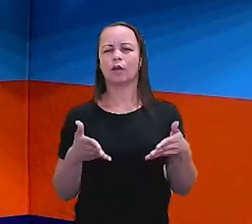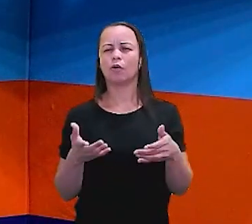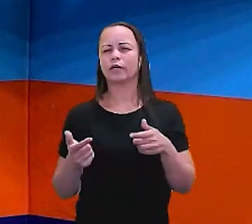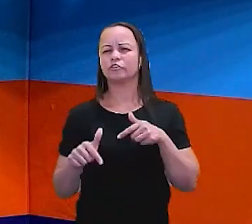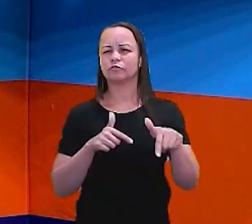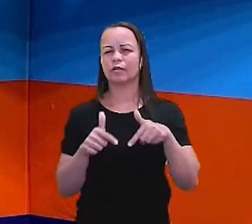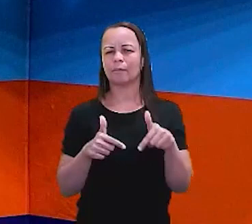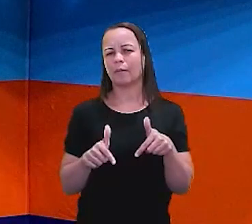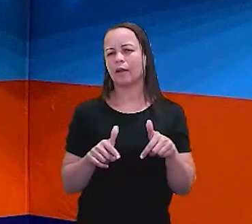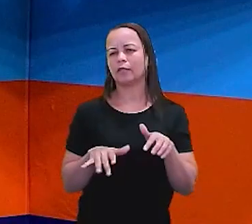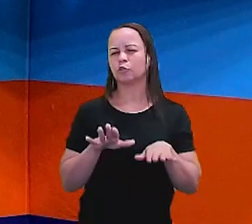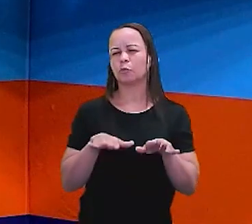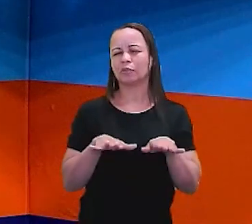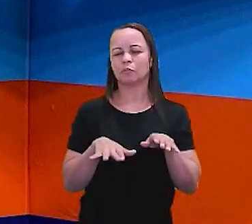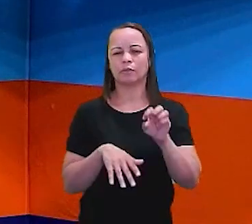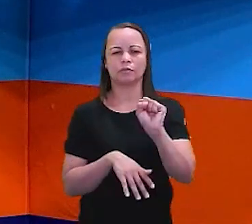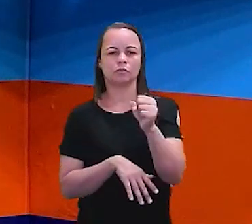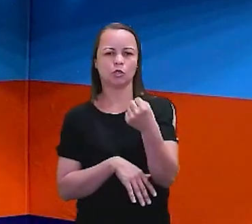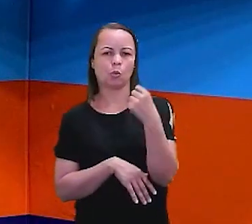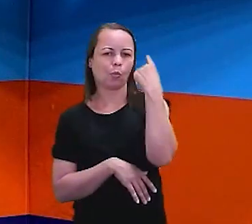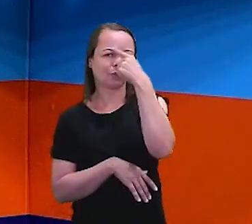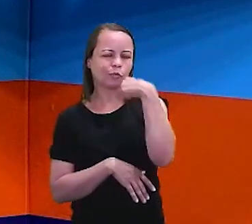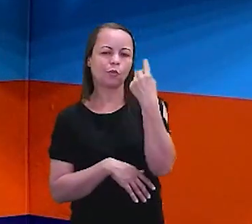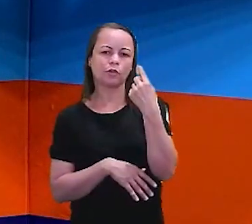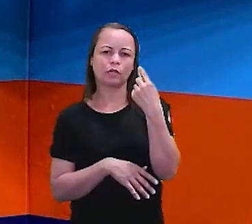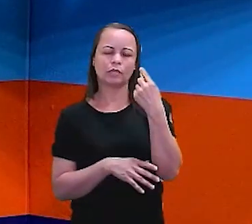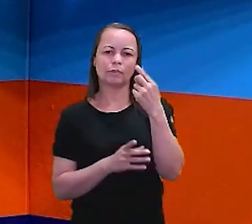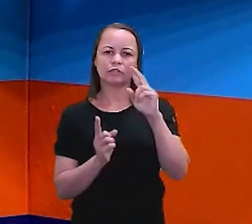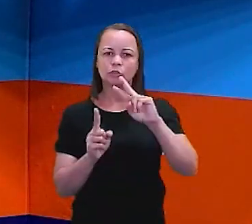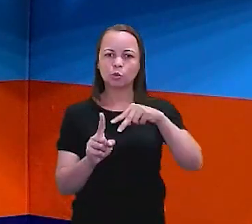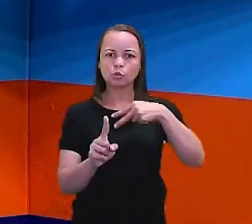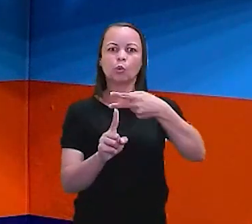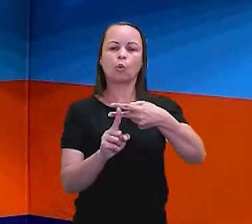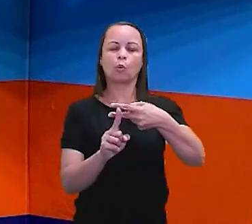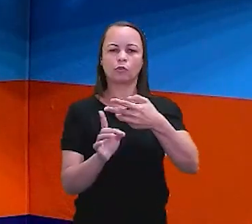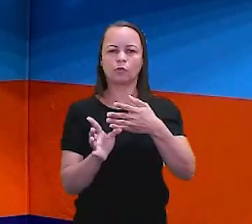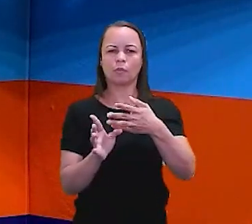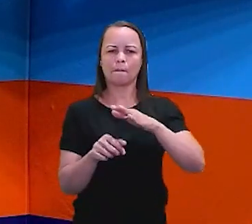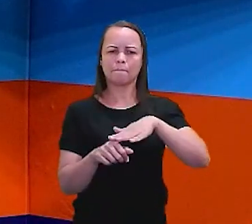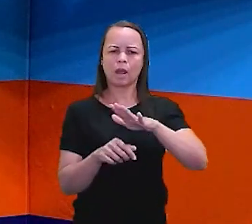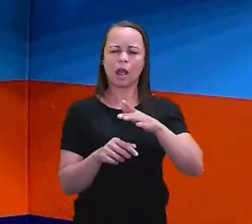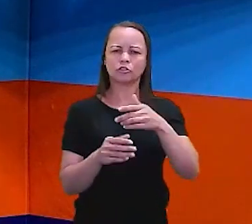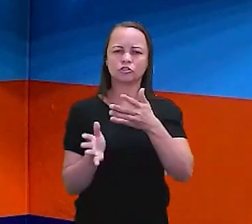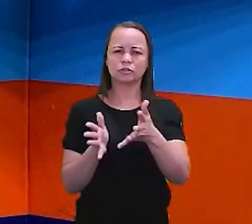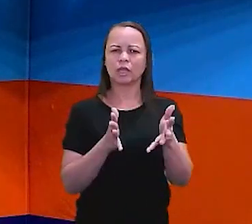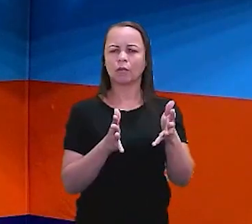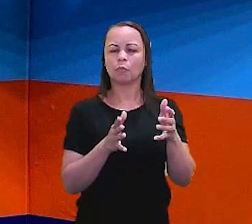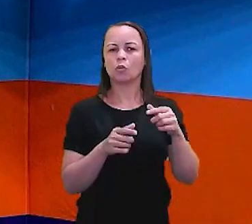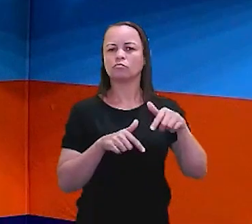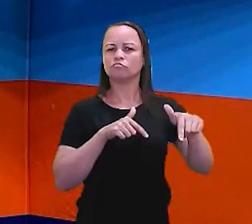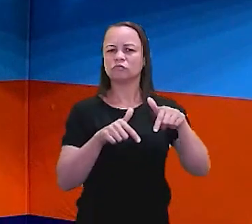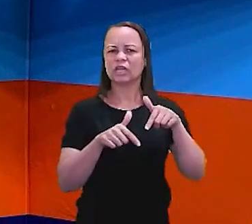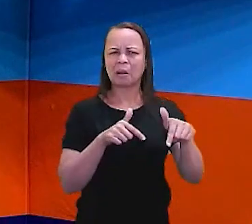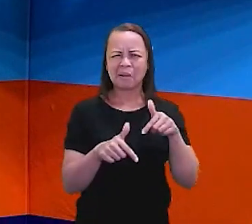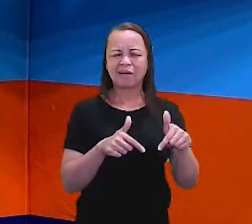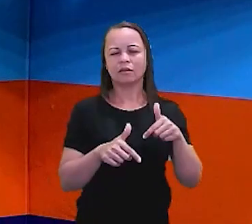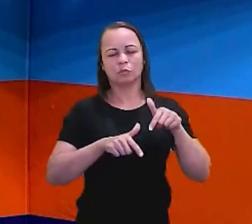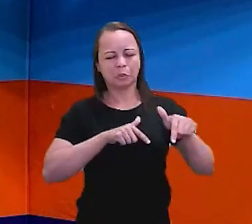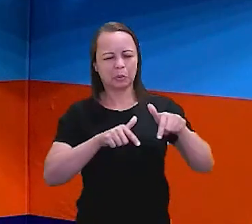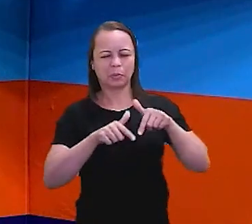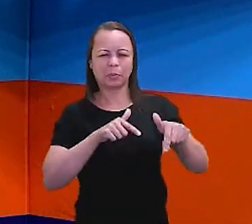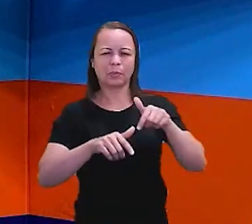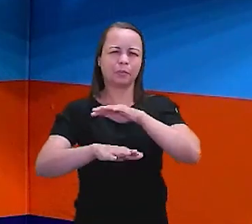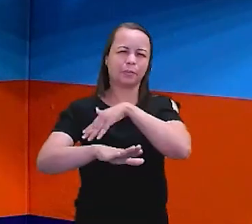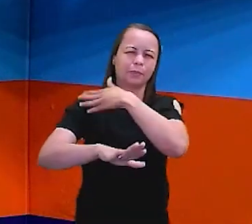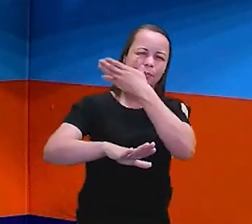horas. Imagina, você trabalhar praticamente o dobro disso. Você passava mais tempo, literalmente, gente, mais tempo no seu trabalho. Você